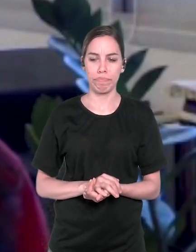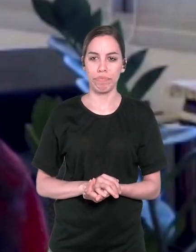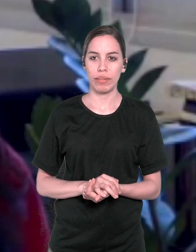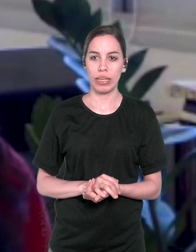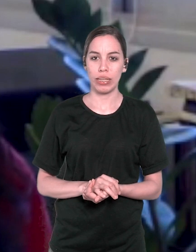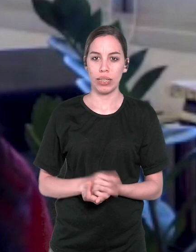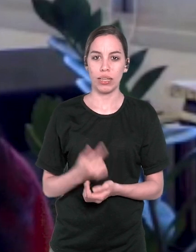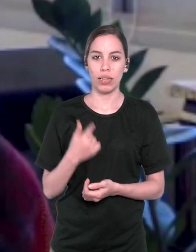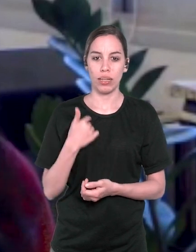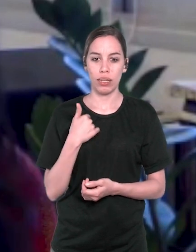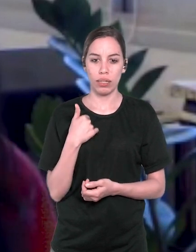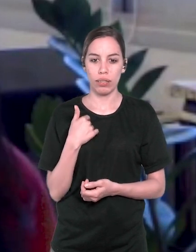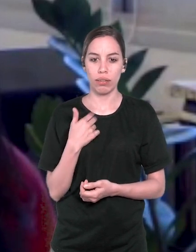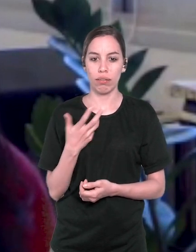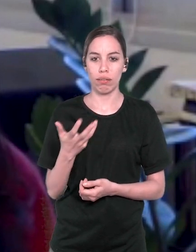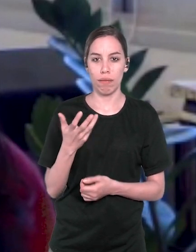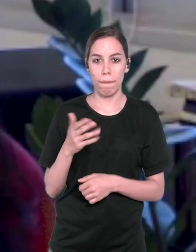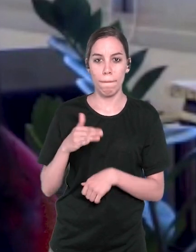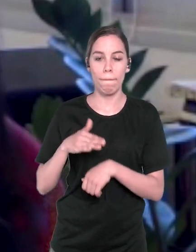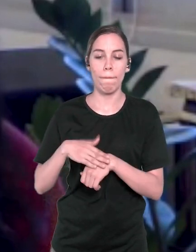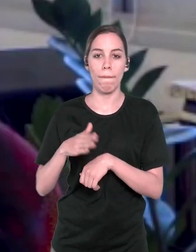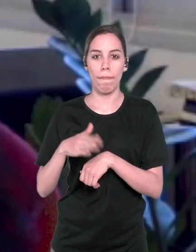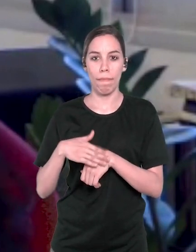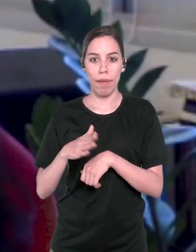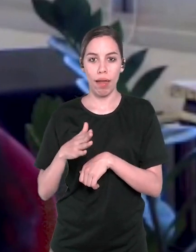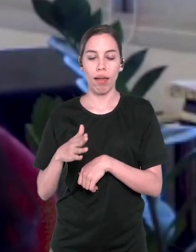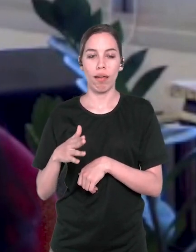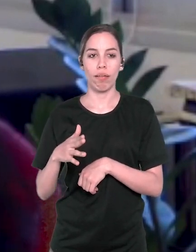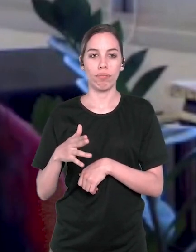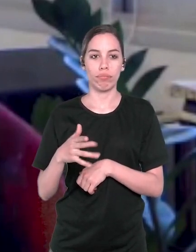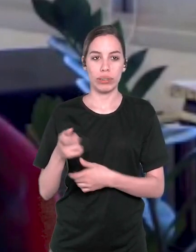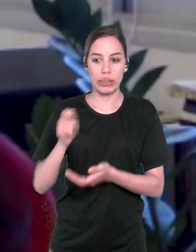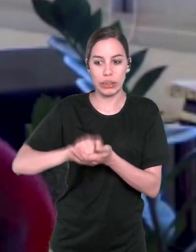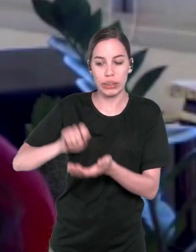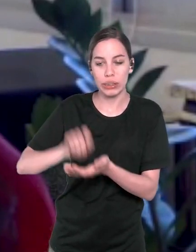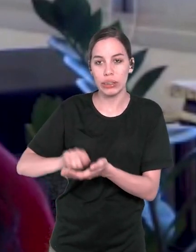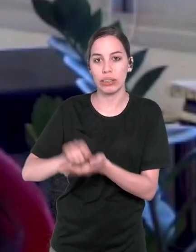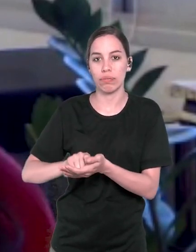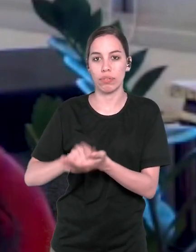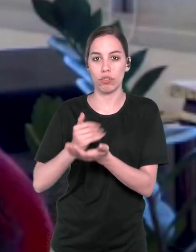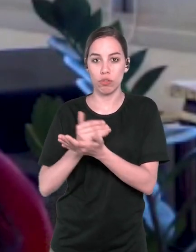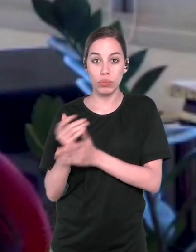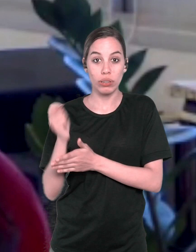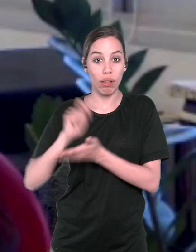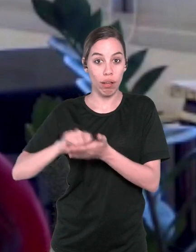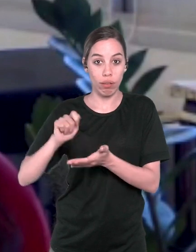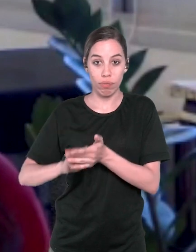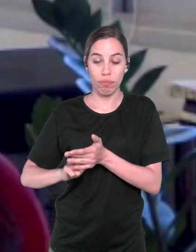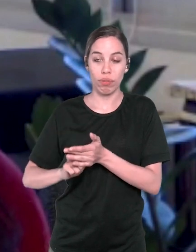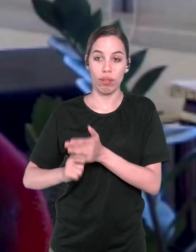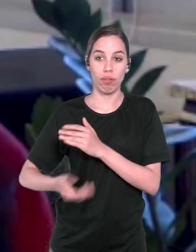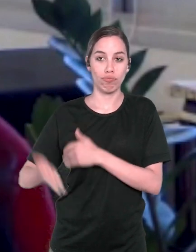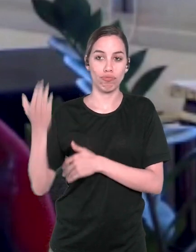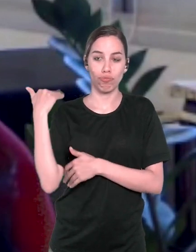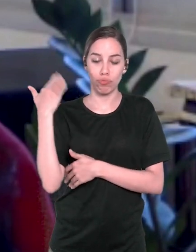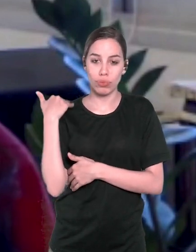eu cada vez mais motivada a escrever, e comecei a escrever muito